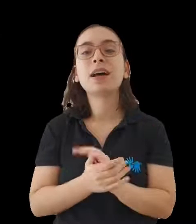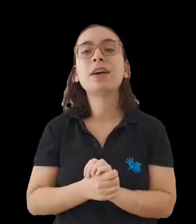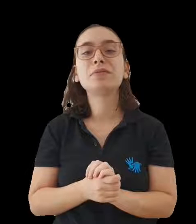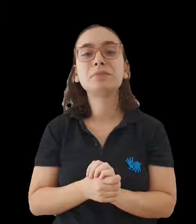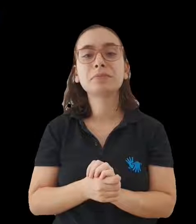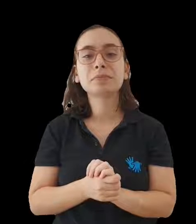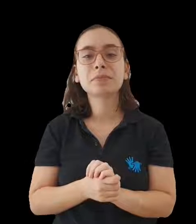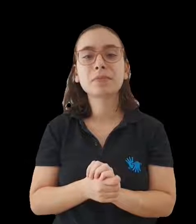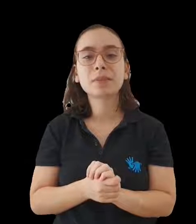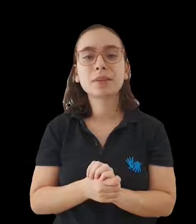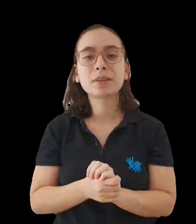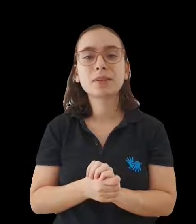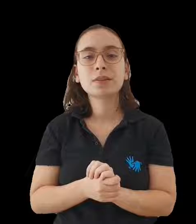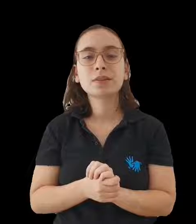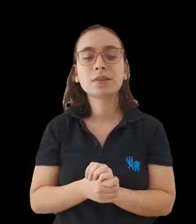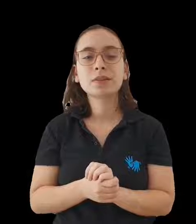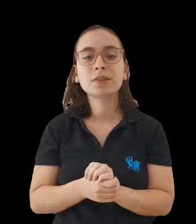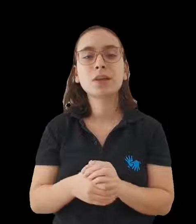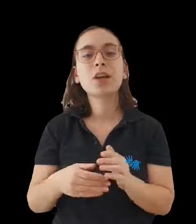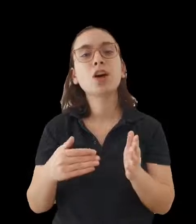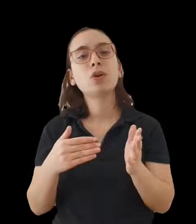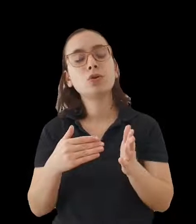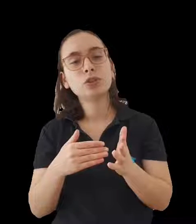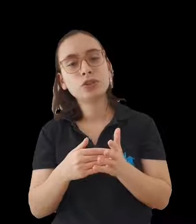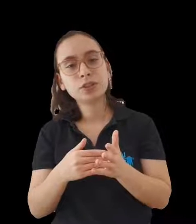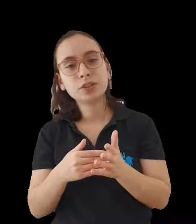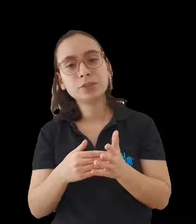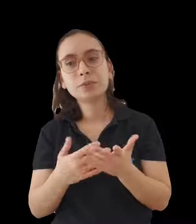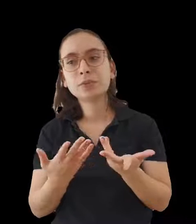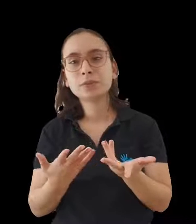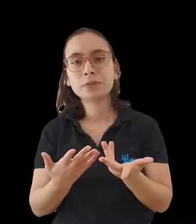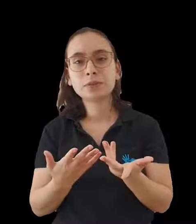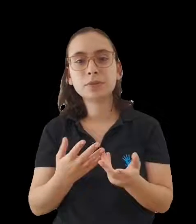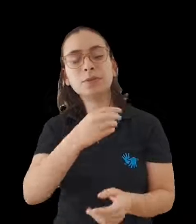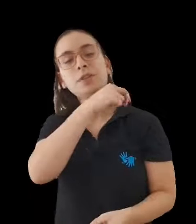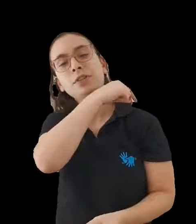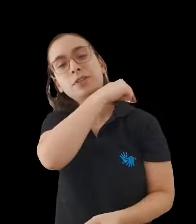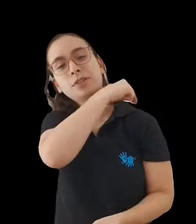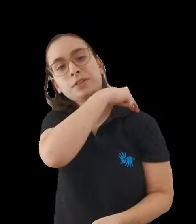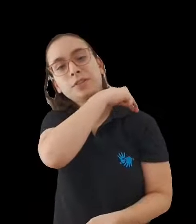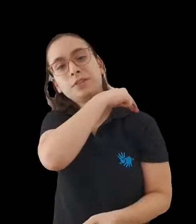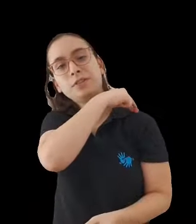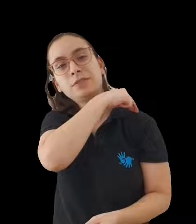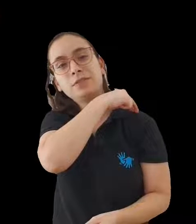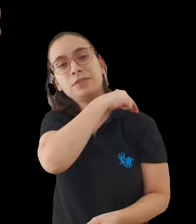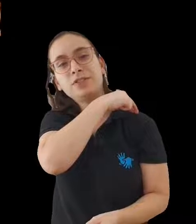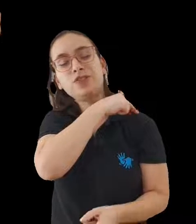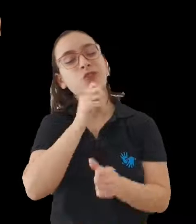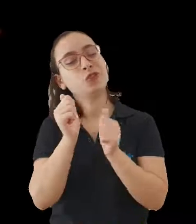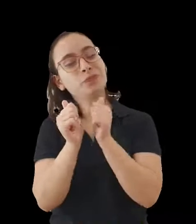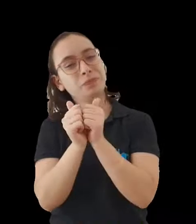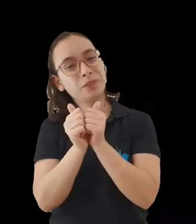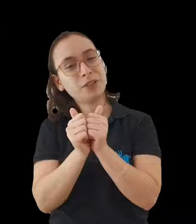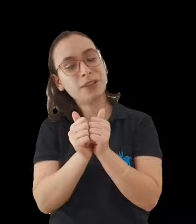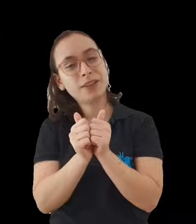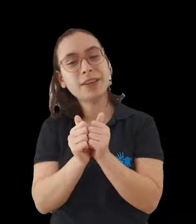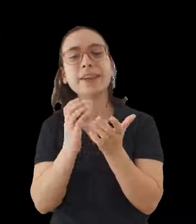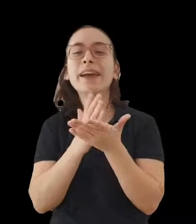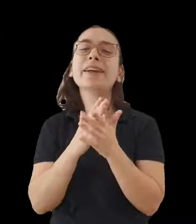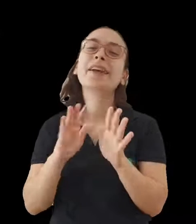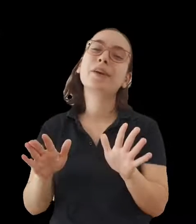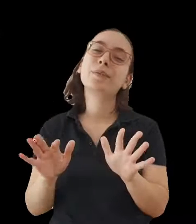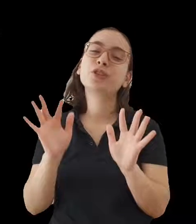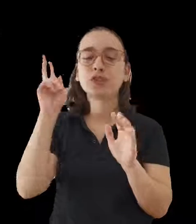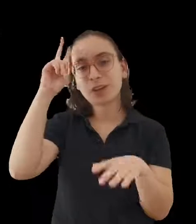ele fala que a última noite de solteiro dele, ele passou junto com ela, e termina a história. Então,